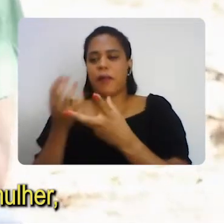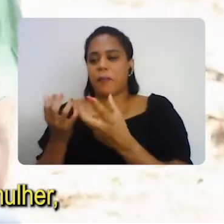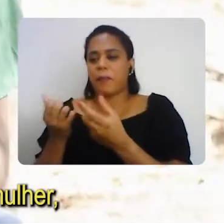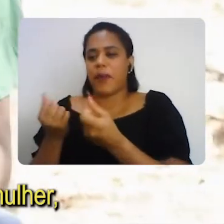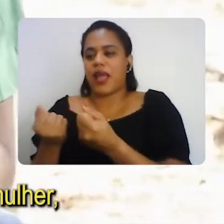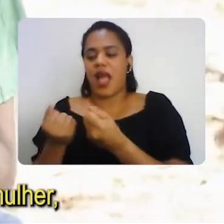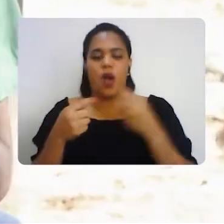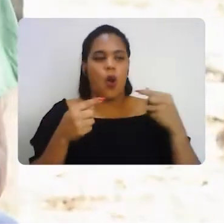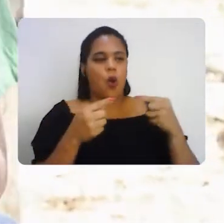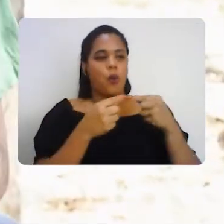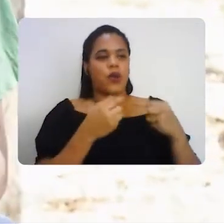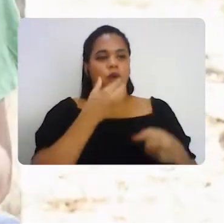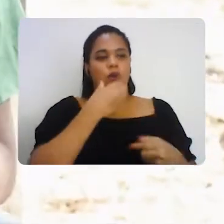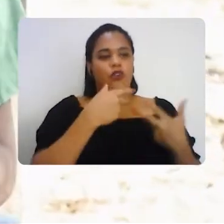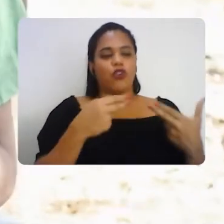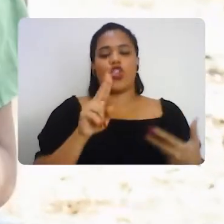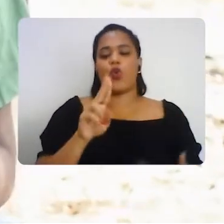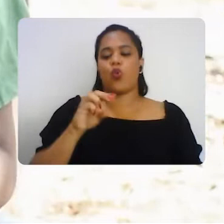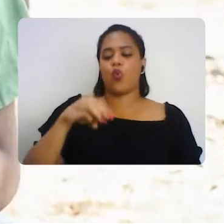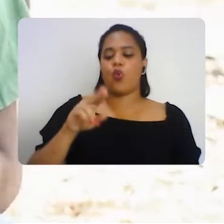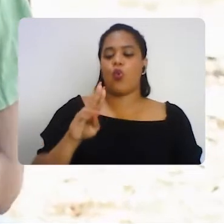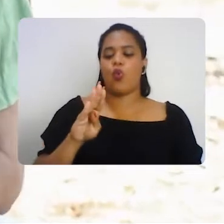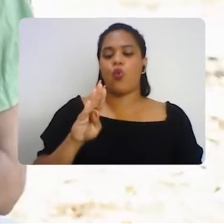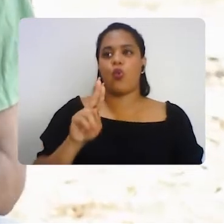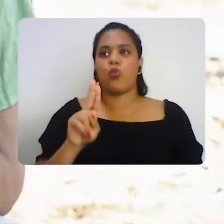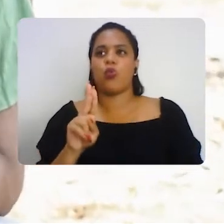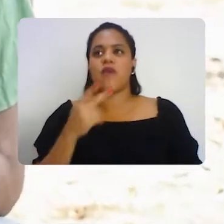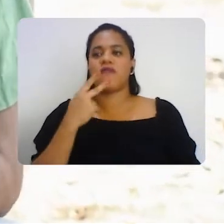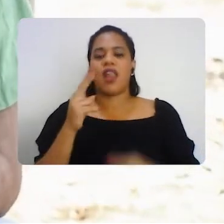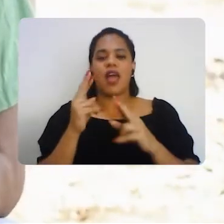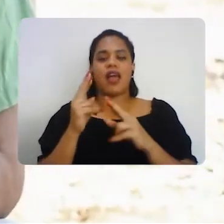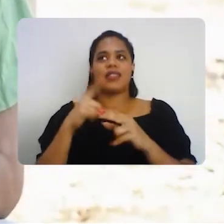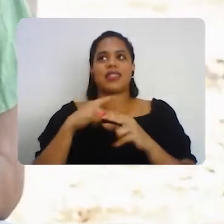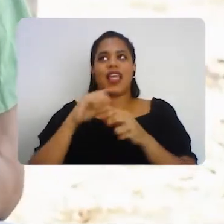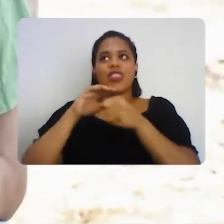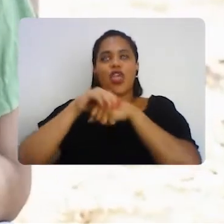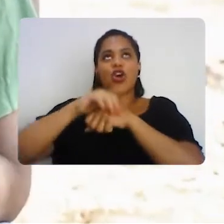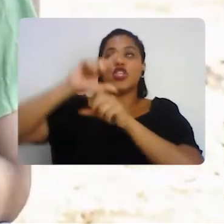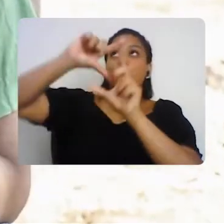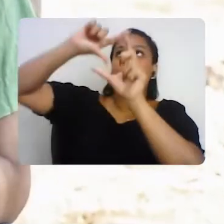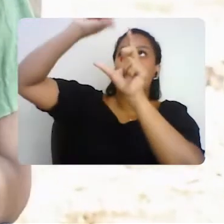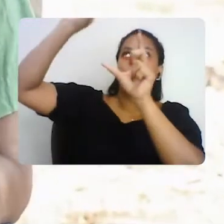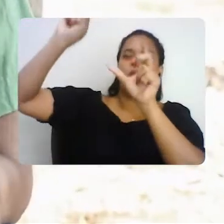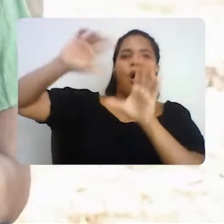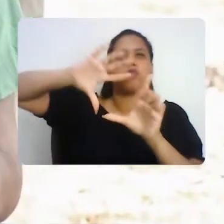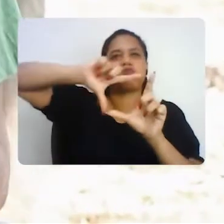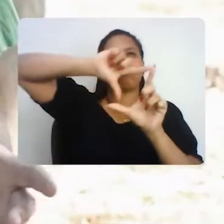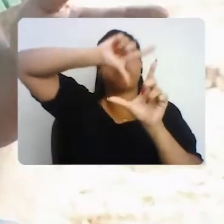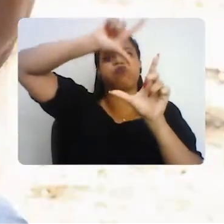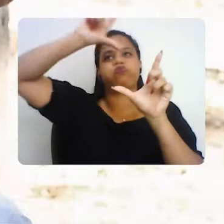da mulher, e essa relação tão forte que acontece numa noite de lua cheia, com a lua